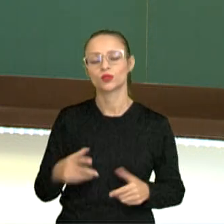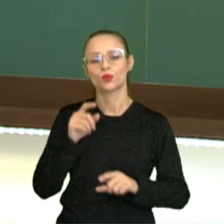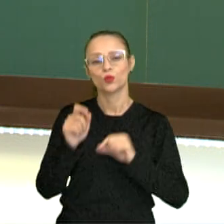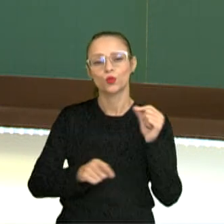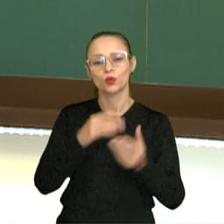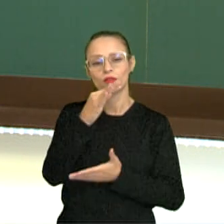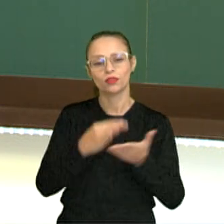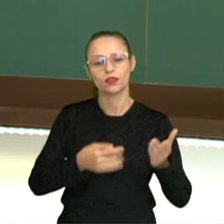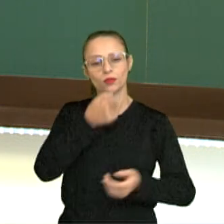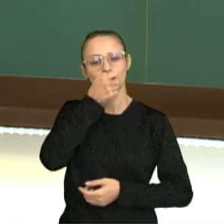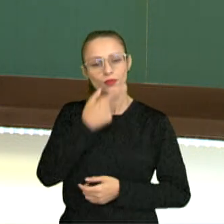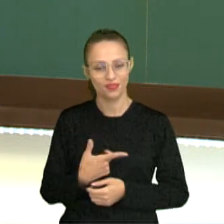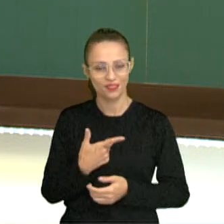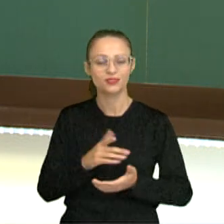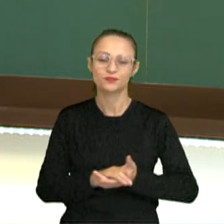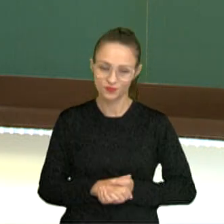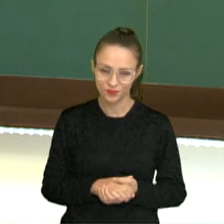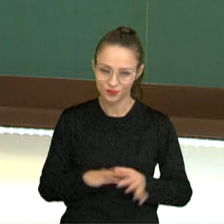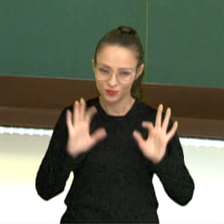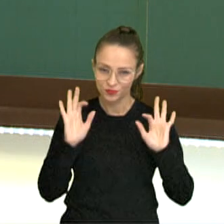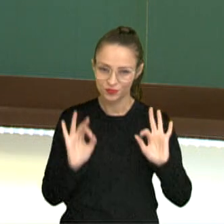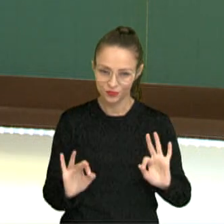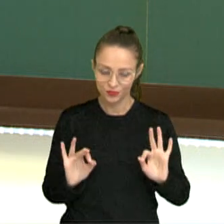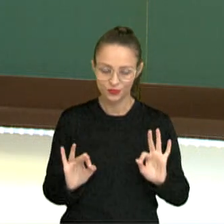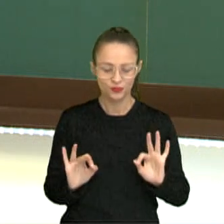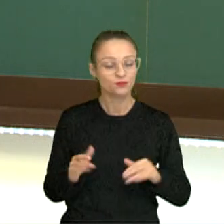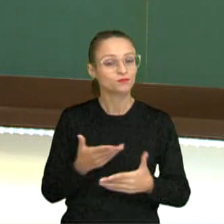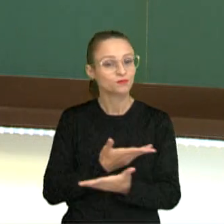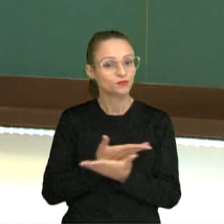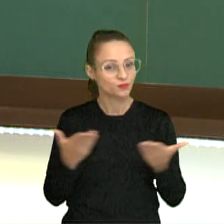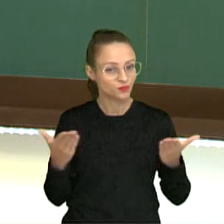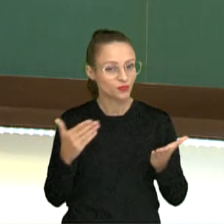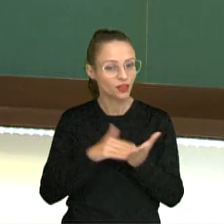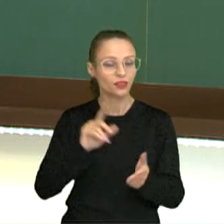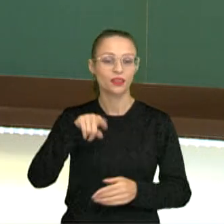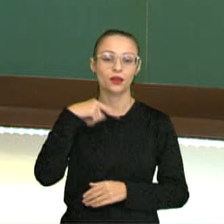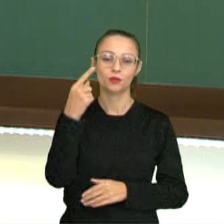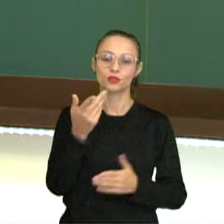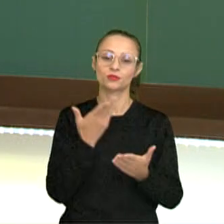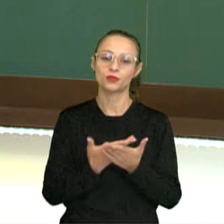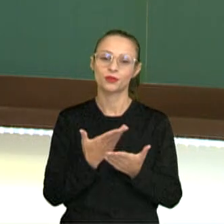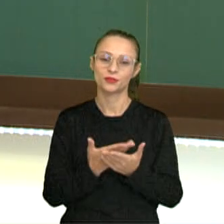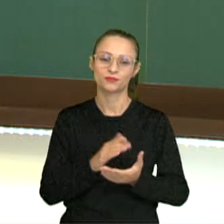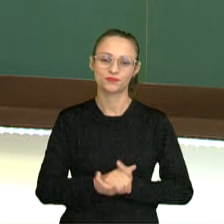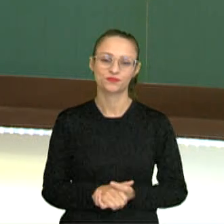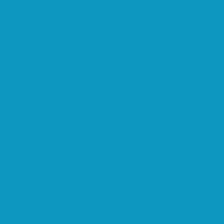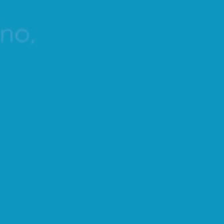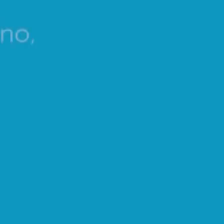monólogos e anedotas. Certo? Chicos, hasta la próxima clase.